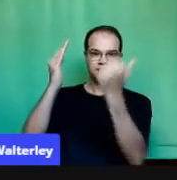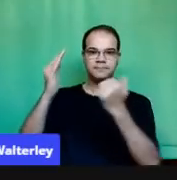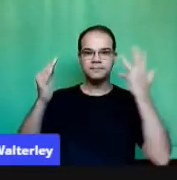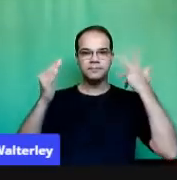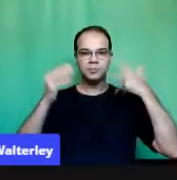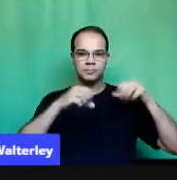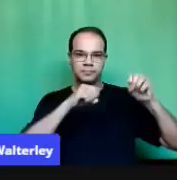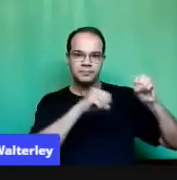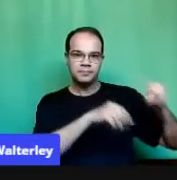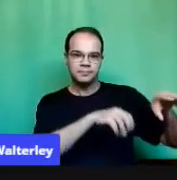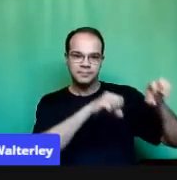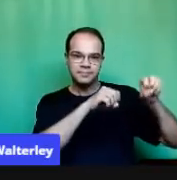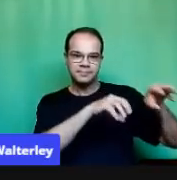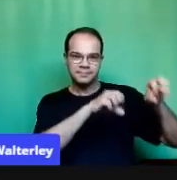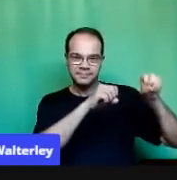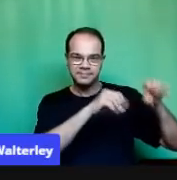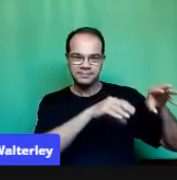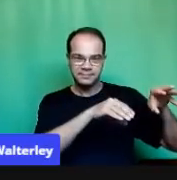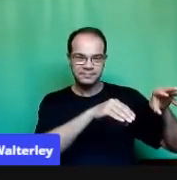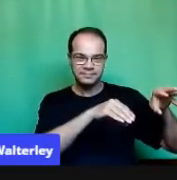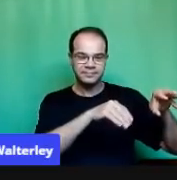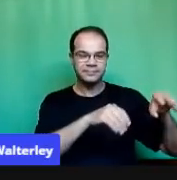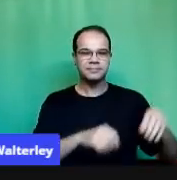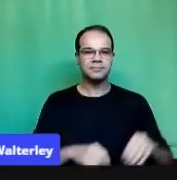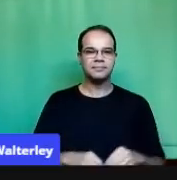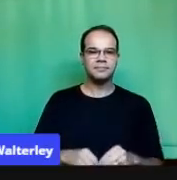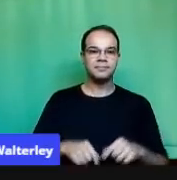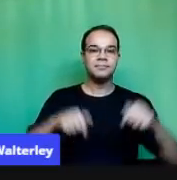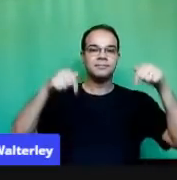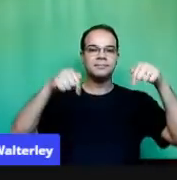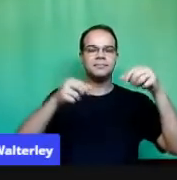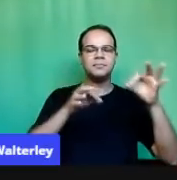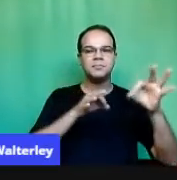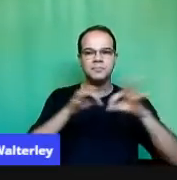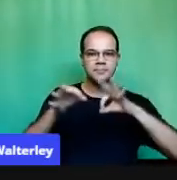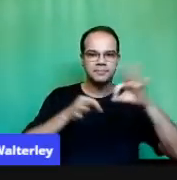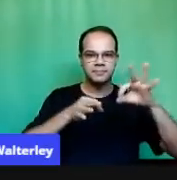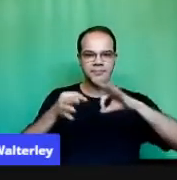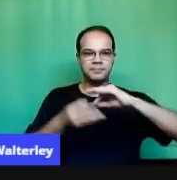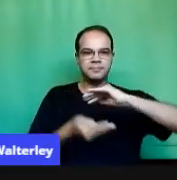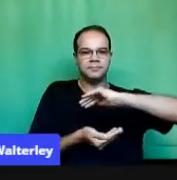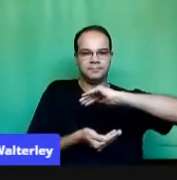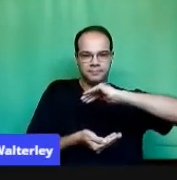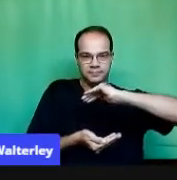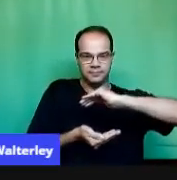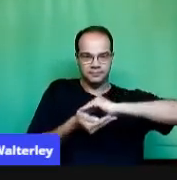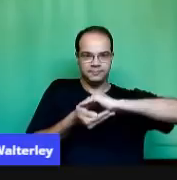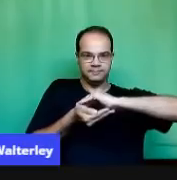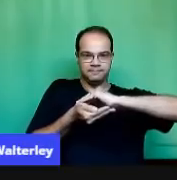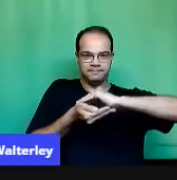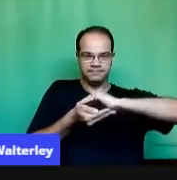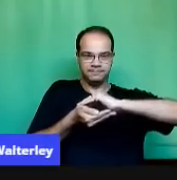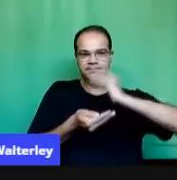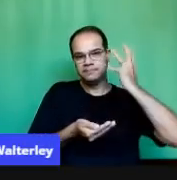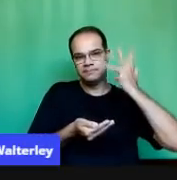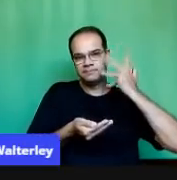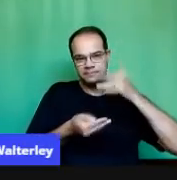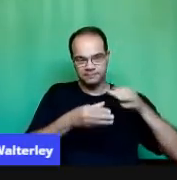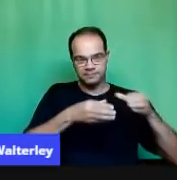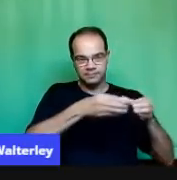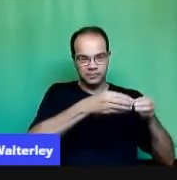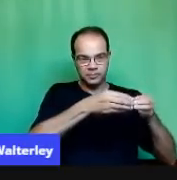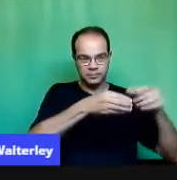ensino. Essa live foi elaborada pela equipe de gerência de educação infantil da CEMED.